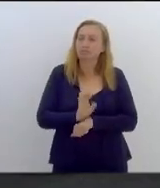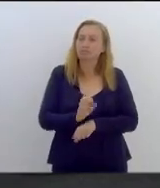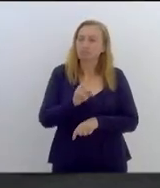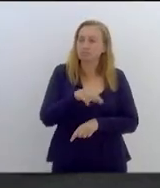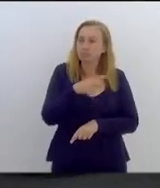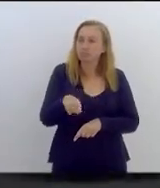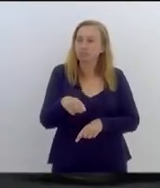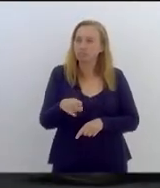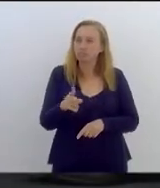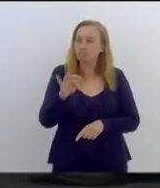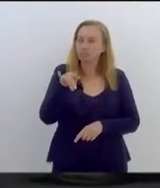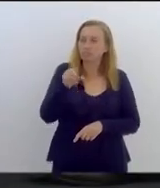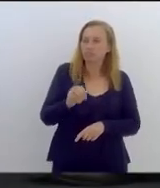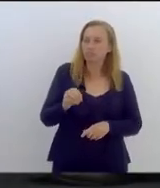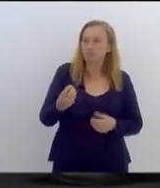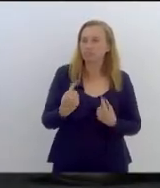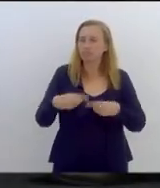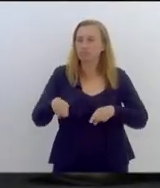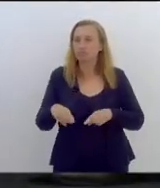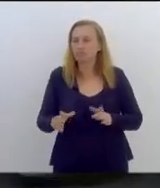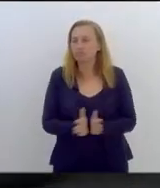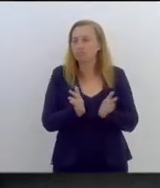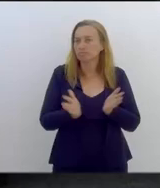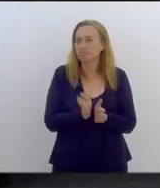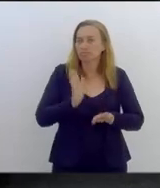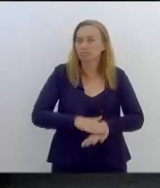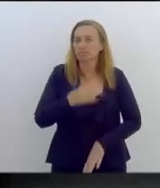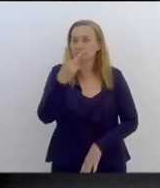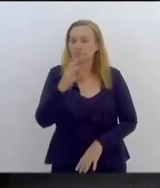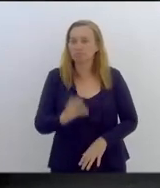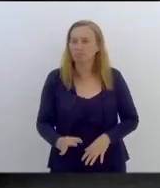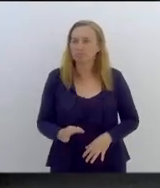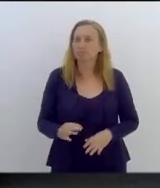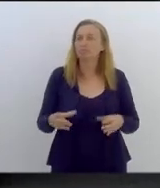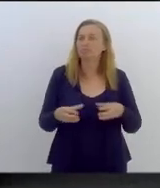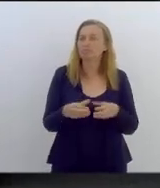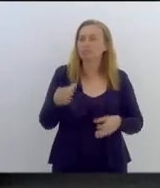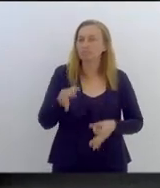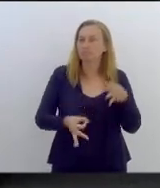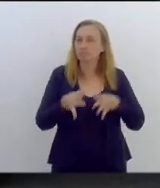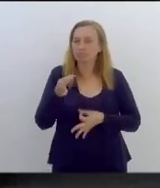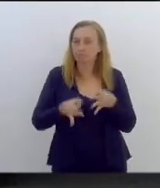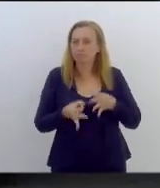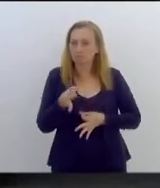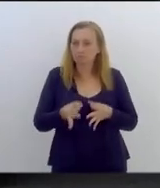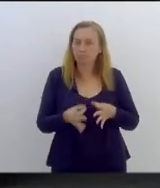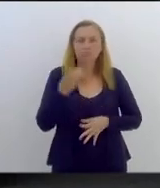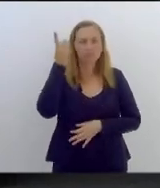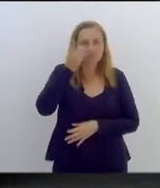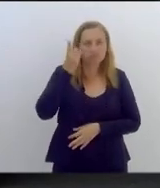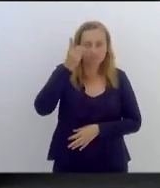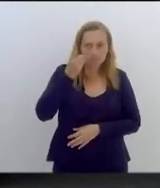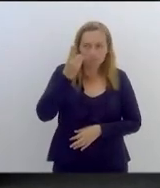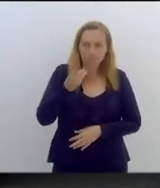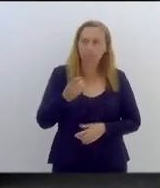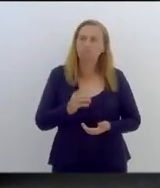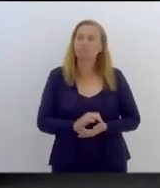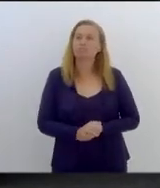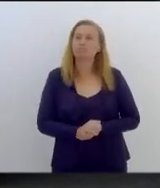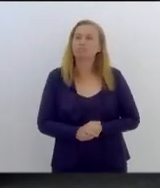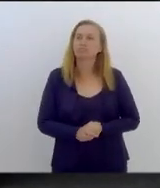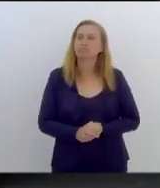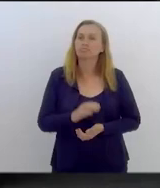Combate à Pobreza seja mais do que 2%. A Comissão de Constituição e Justiça, através dos deputados, e sobretudo através da